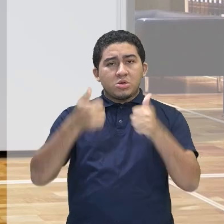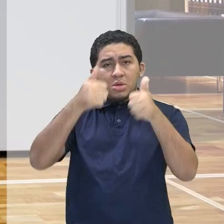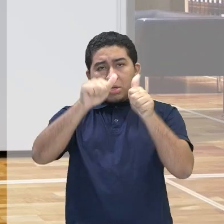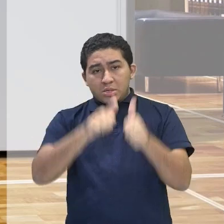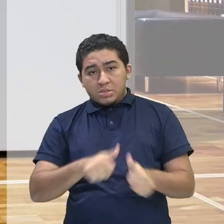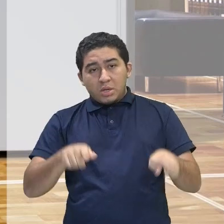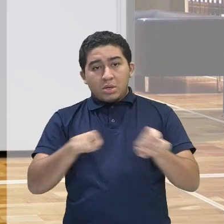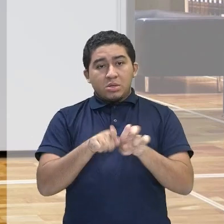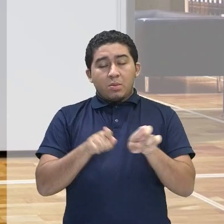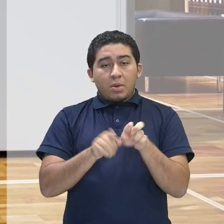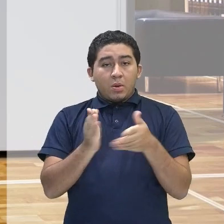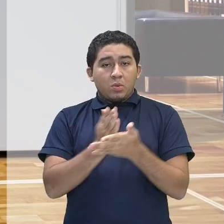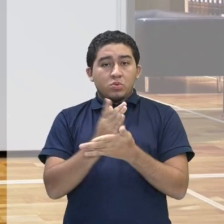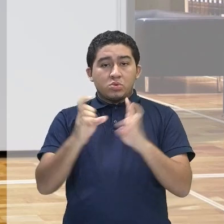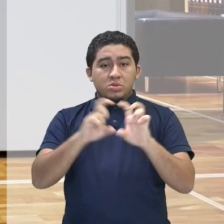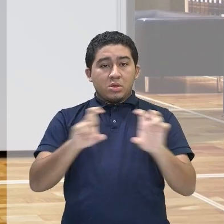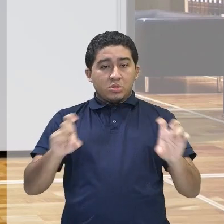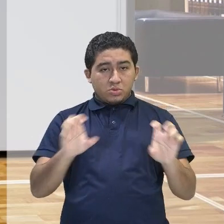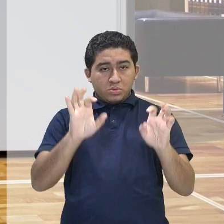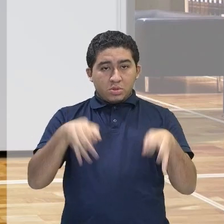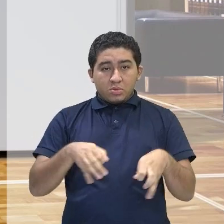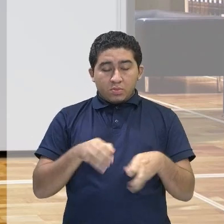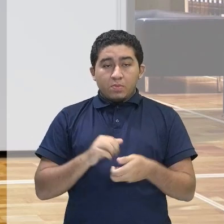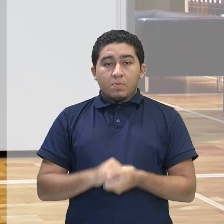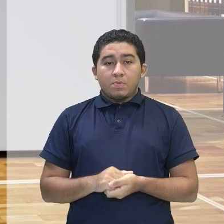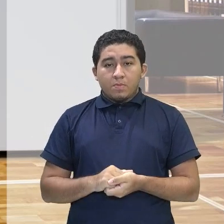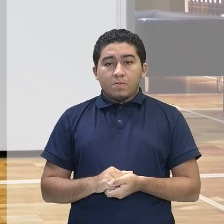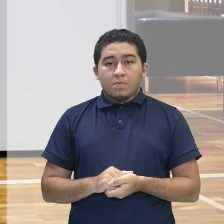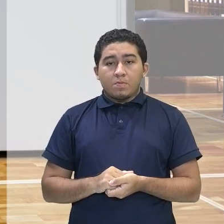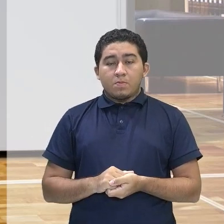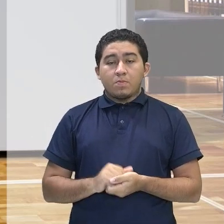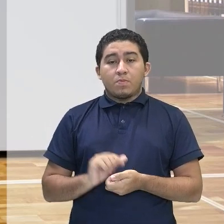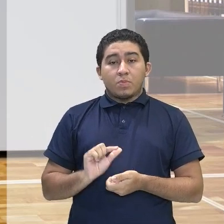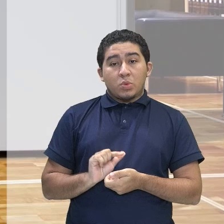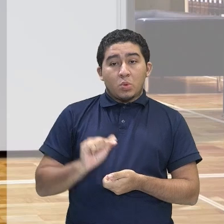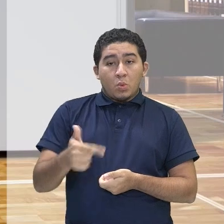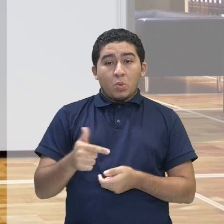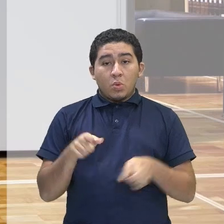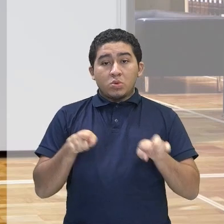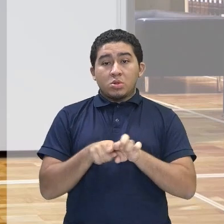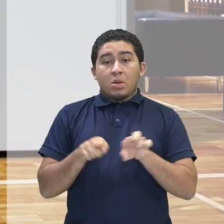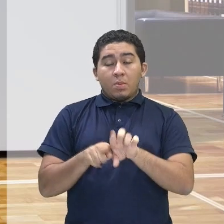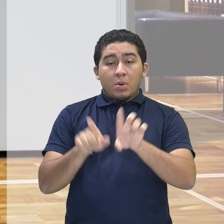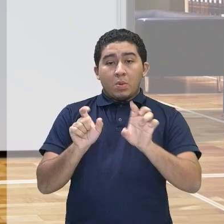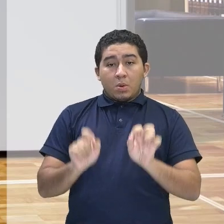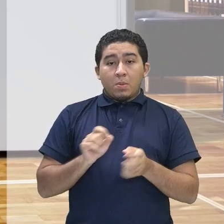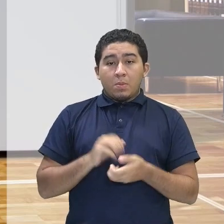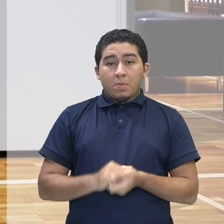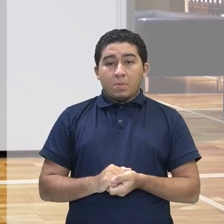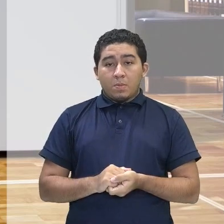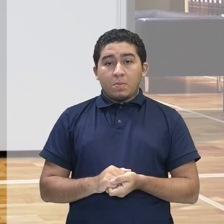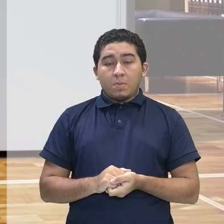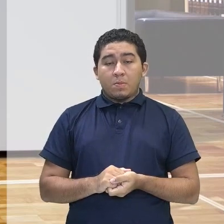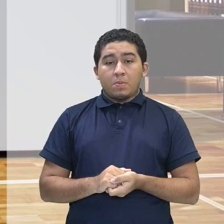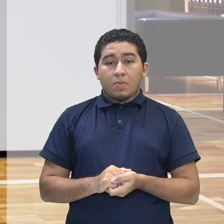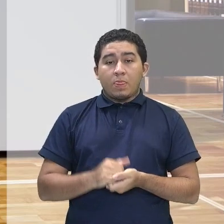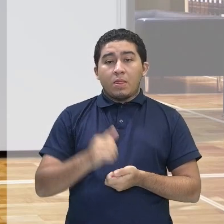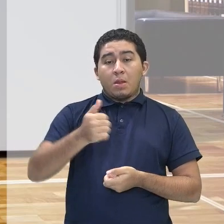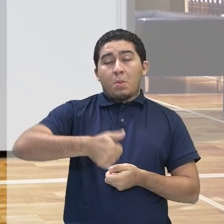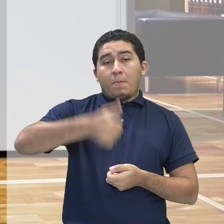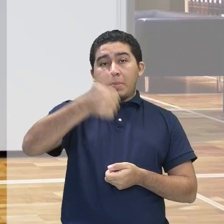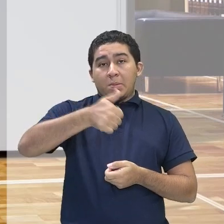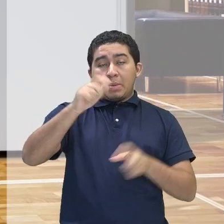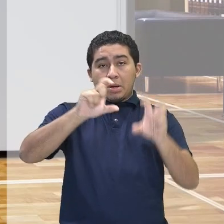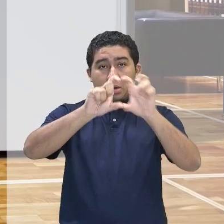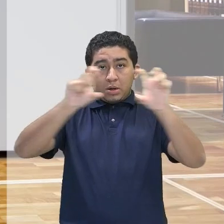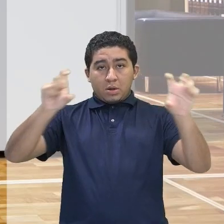E apresentam para você, certo? Um outro passo que a gente pode fazer, verificar o primeiro e últimos